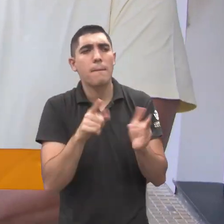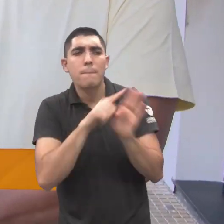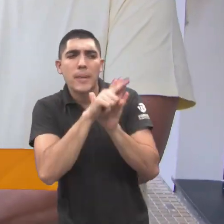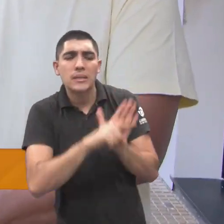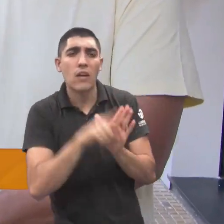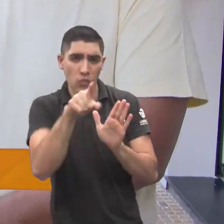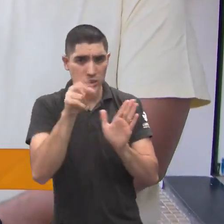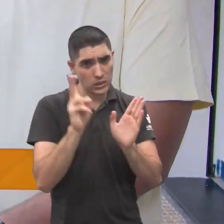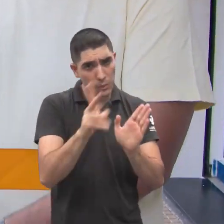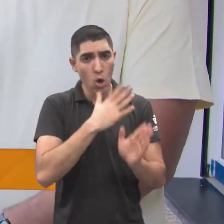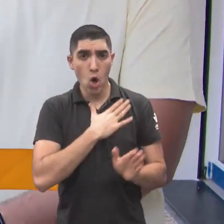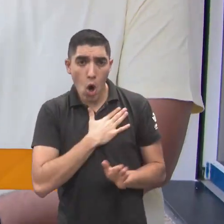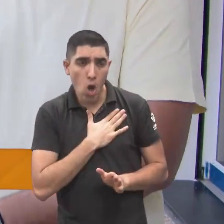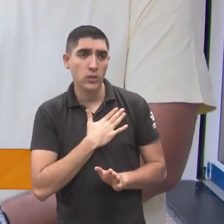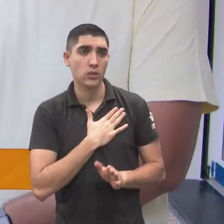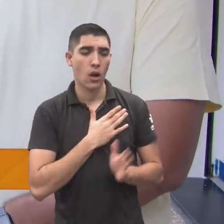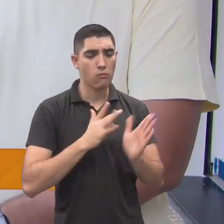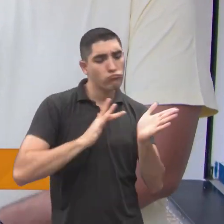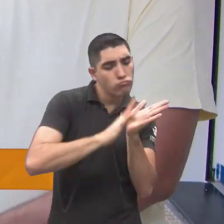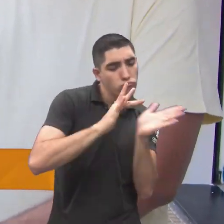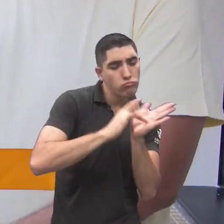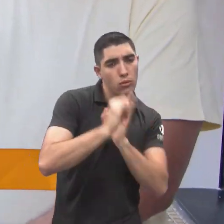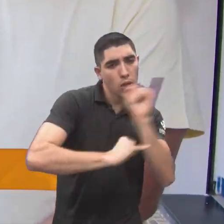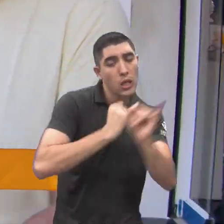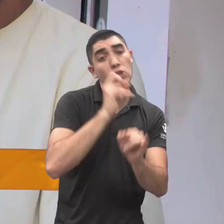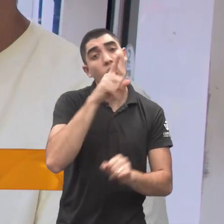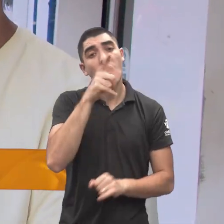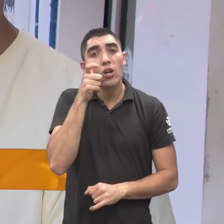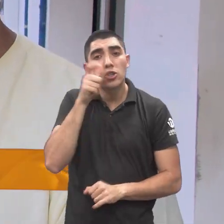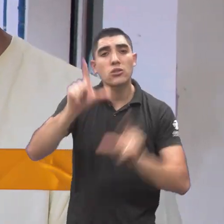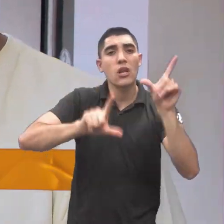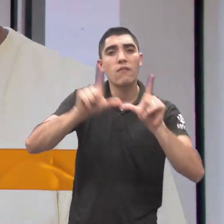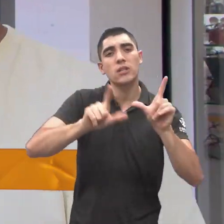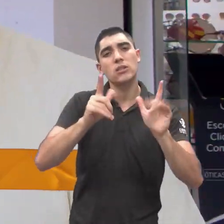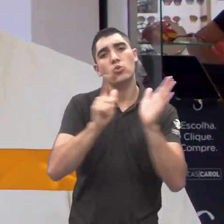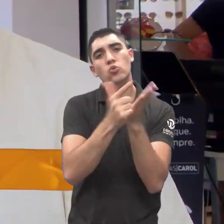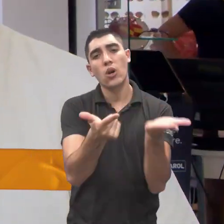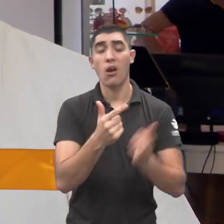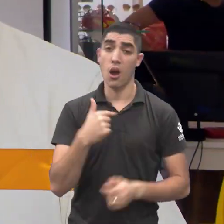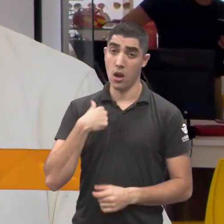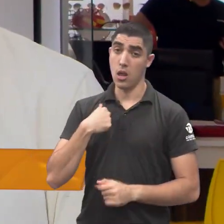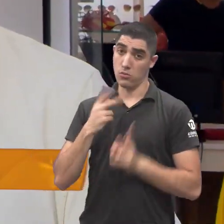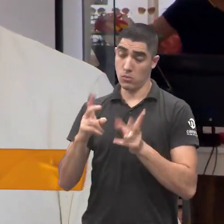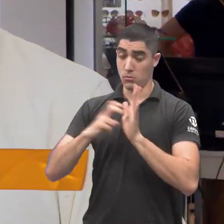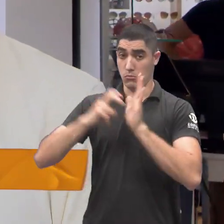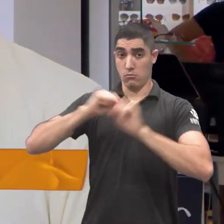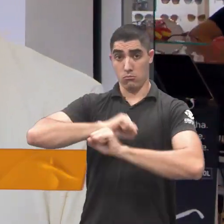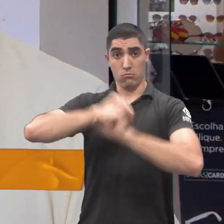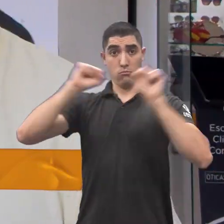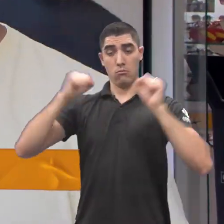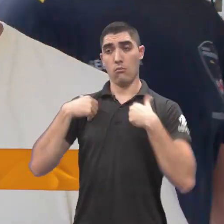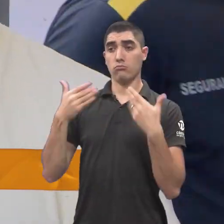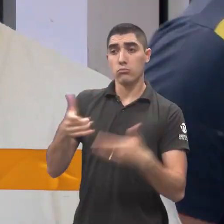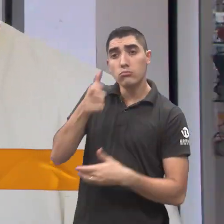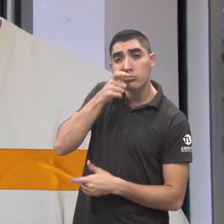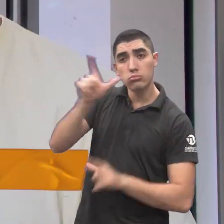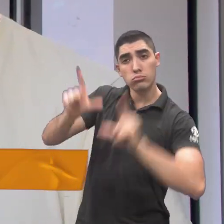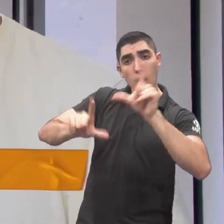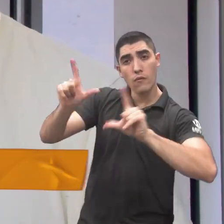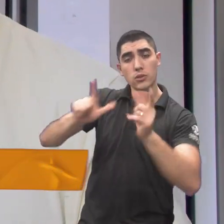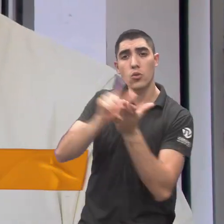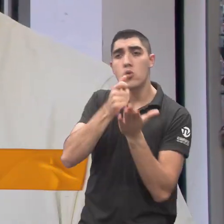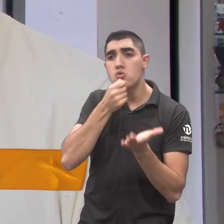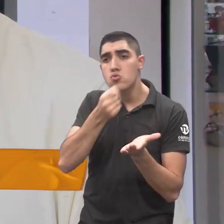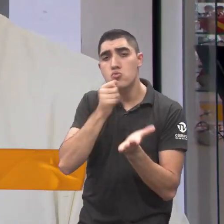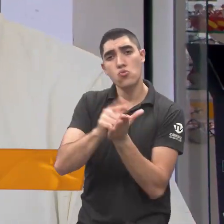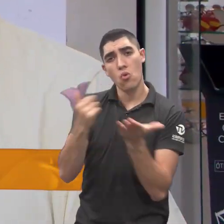pelas redes sociais ou você ainda prefere assistir jornal? Como é que é isso? Geralmente de manhã assisto o primeiro jornal, que passa de manhã cedo, mas a maioria das